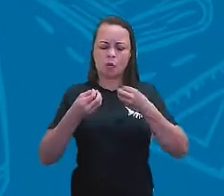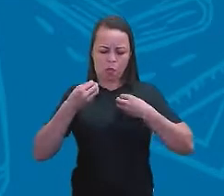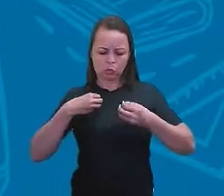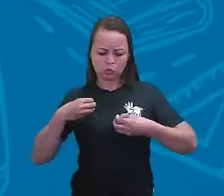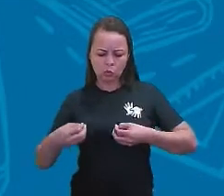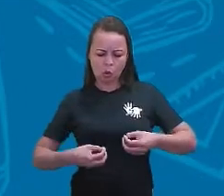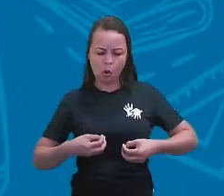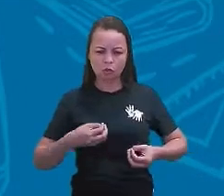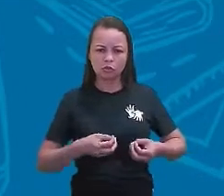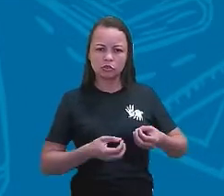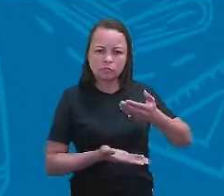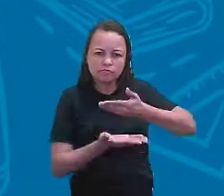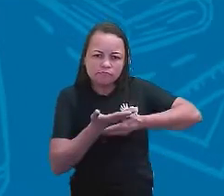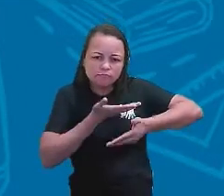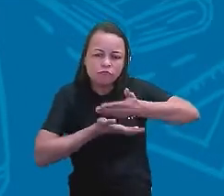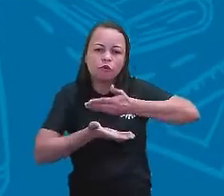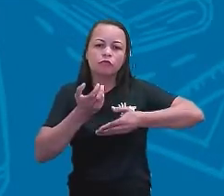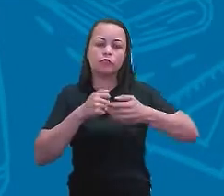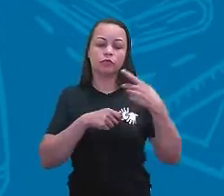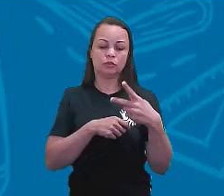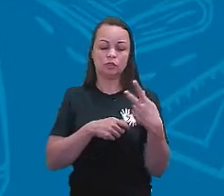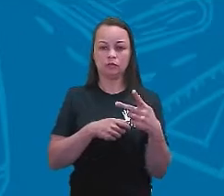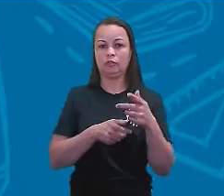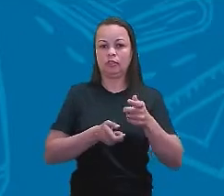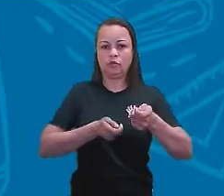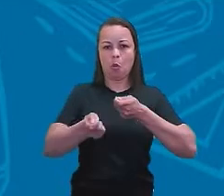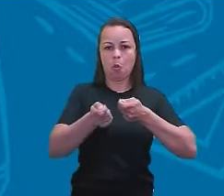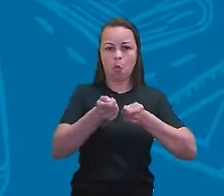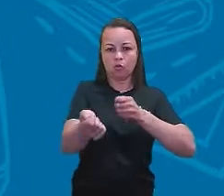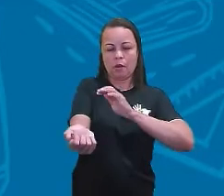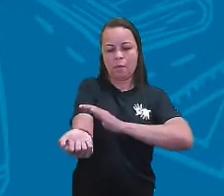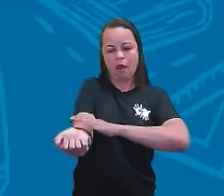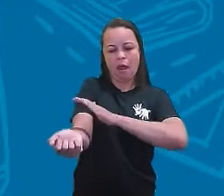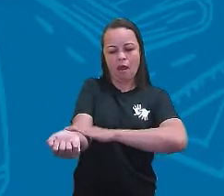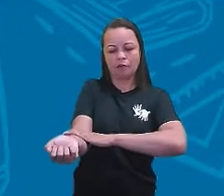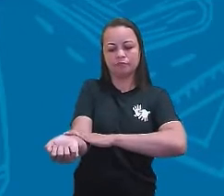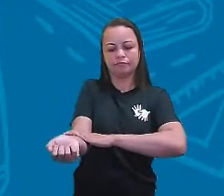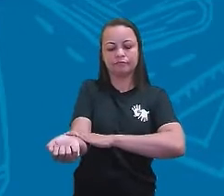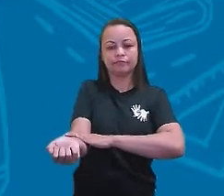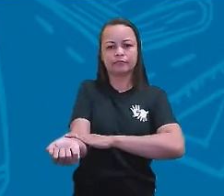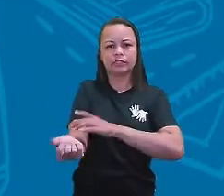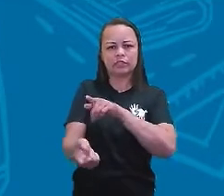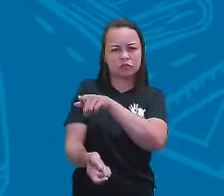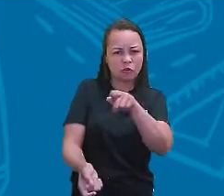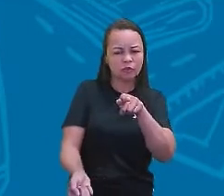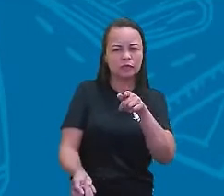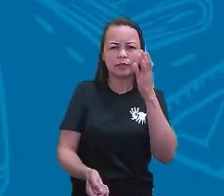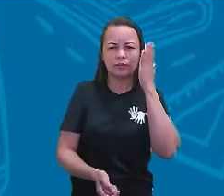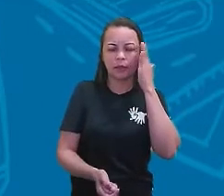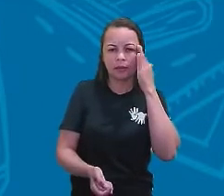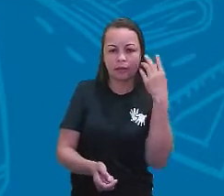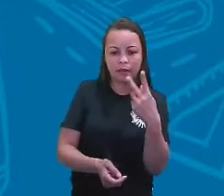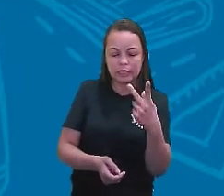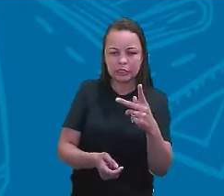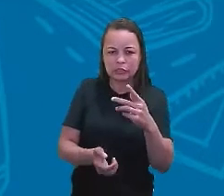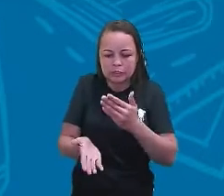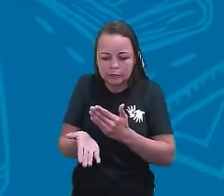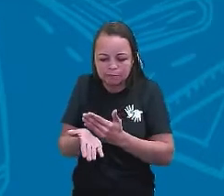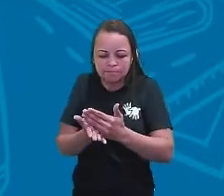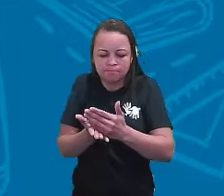estão envolvidos nesse processo de controle da pressão arterial. Se você sair daqui compreendendo isso, você vai estar dando um